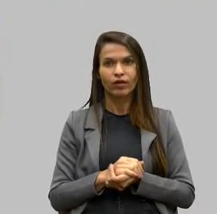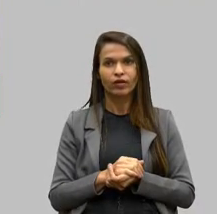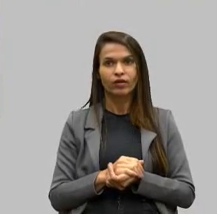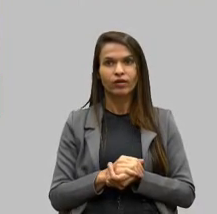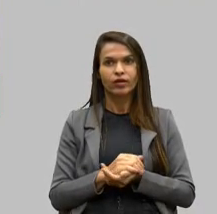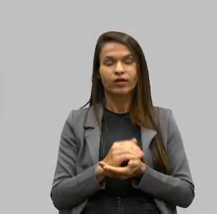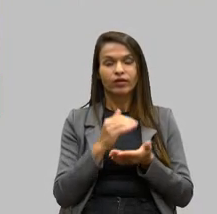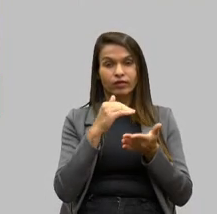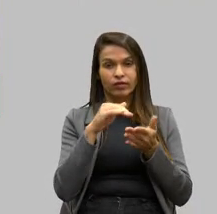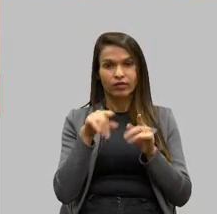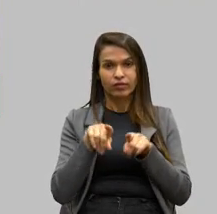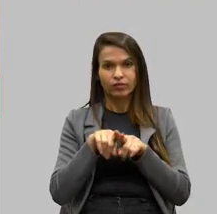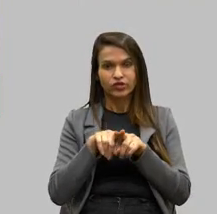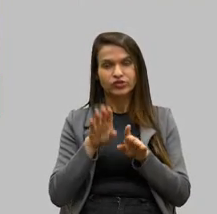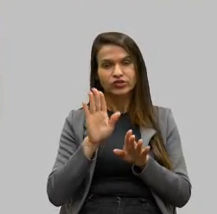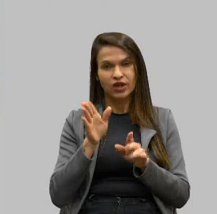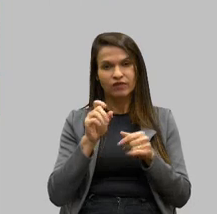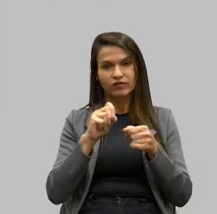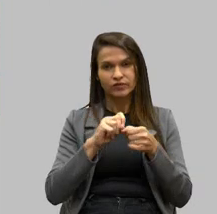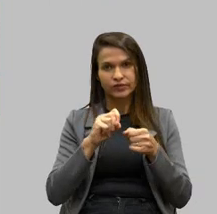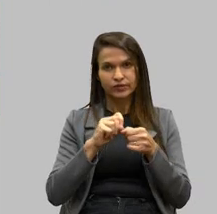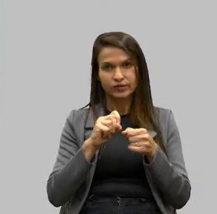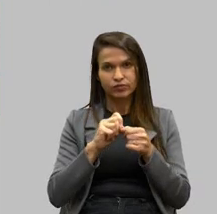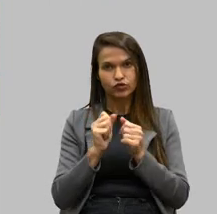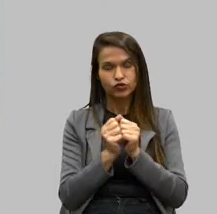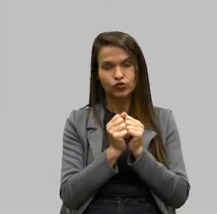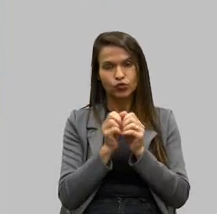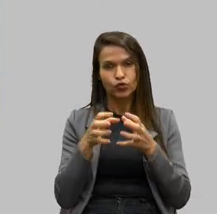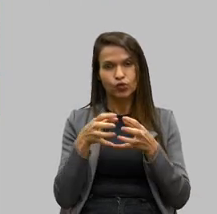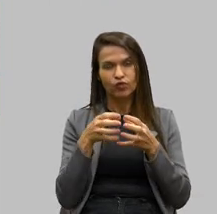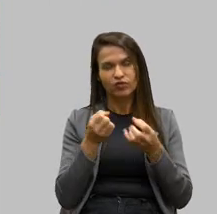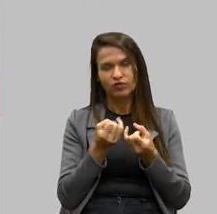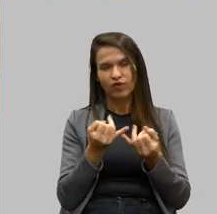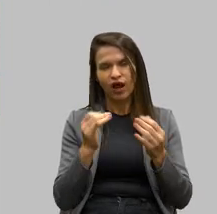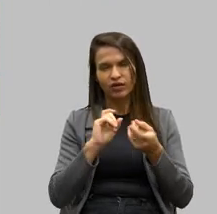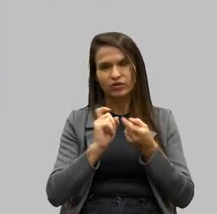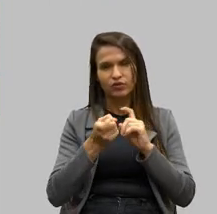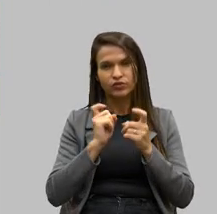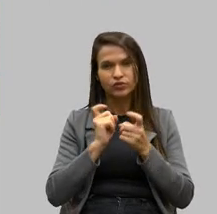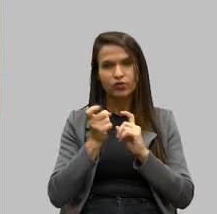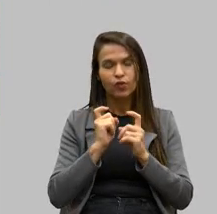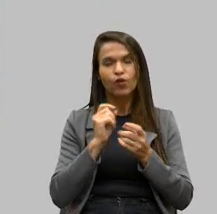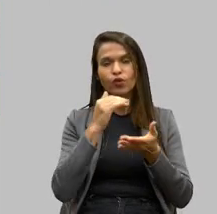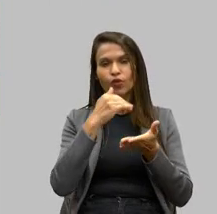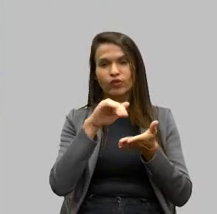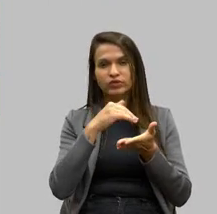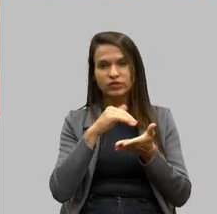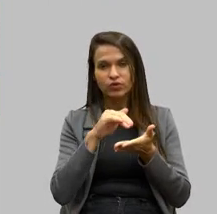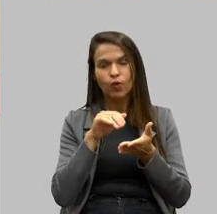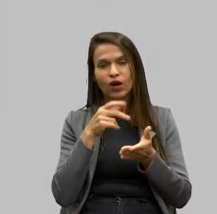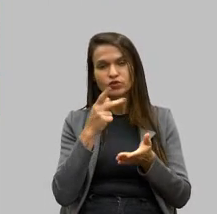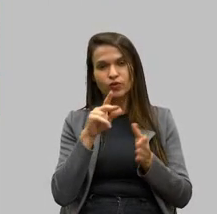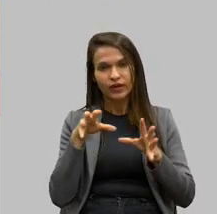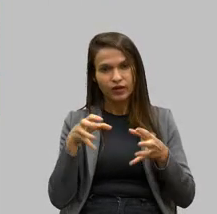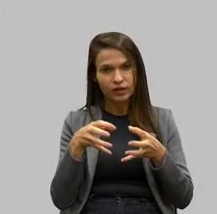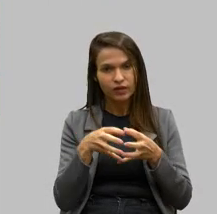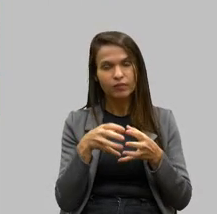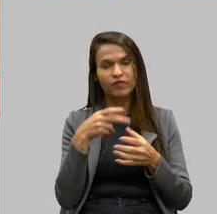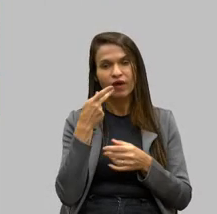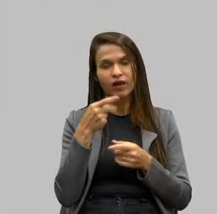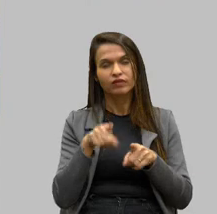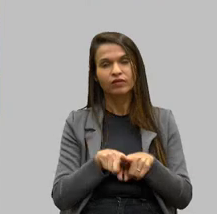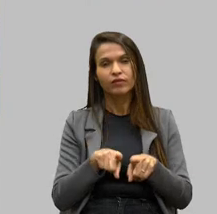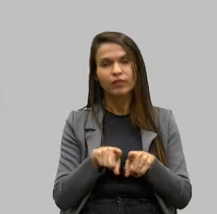já realizamos, junto com a nossa equipe, diversas reuniões com o secretário, com a sua equipe, falando também